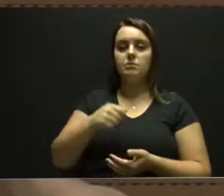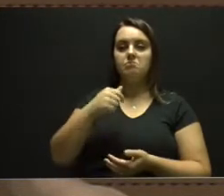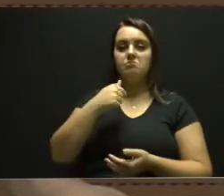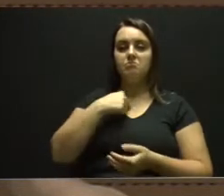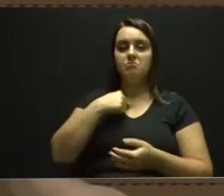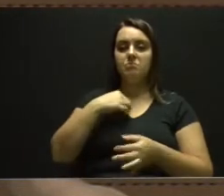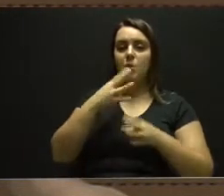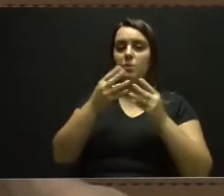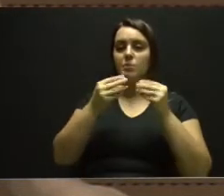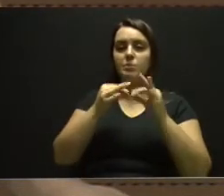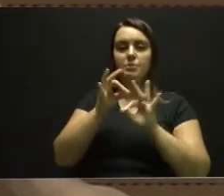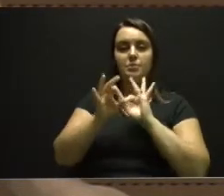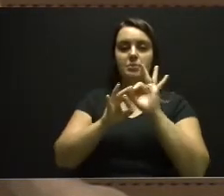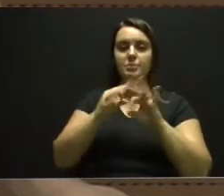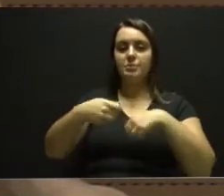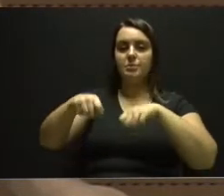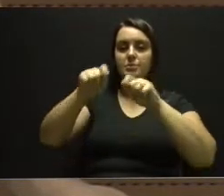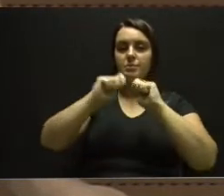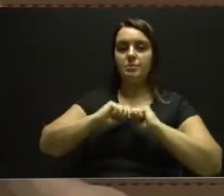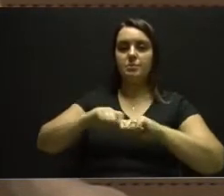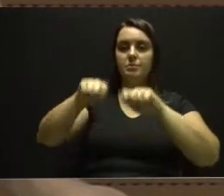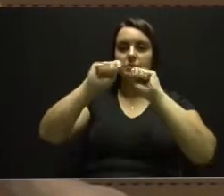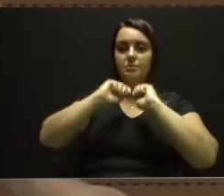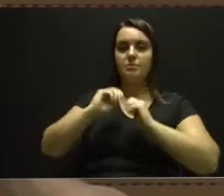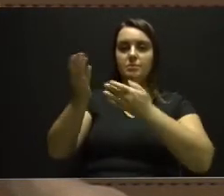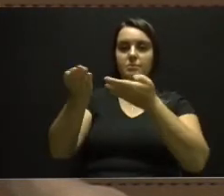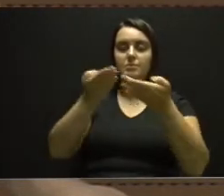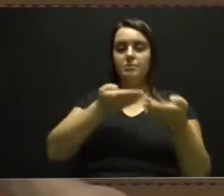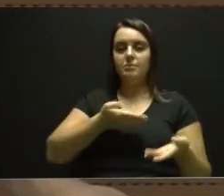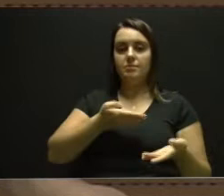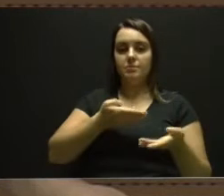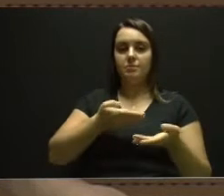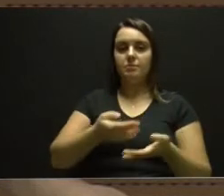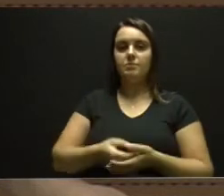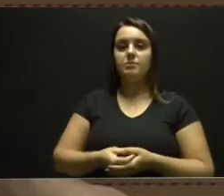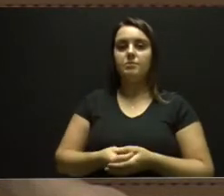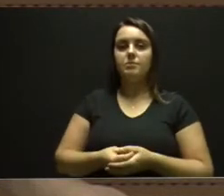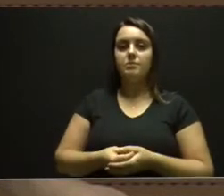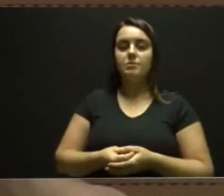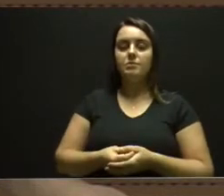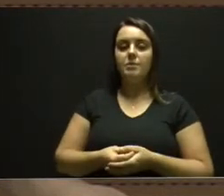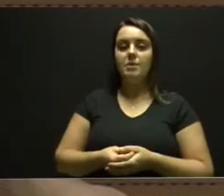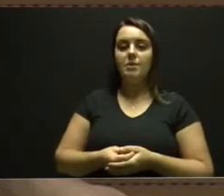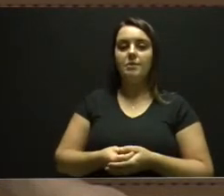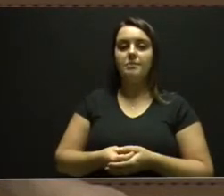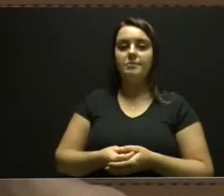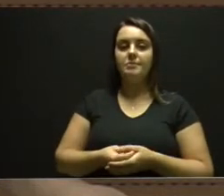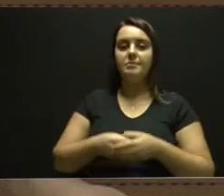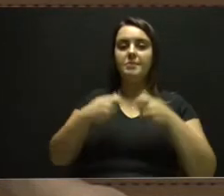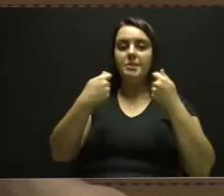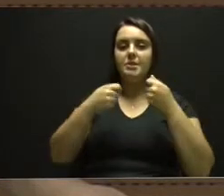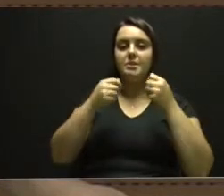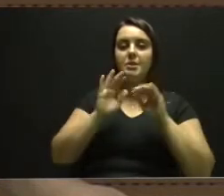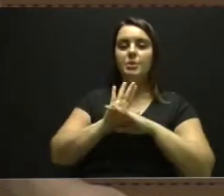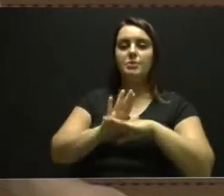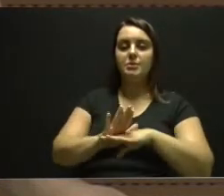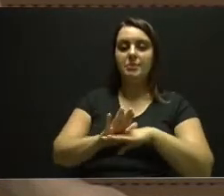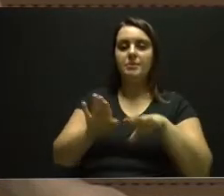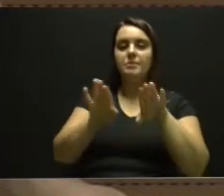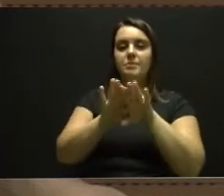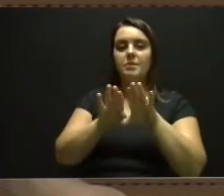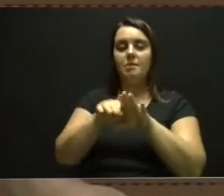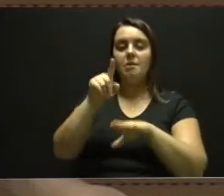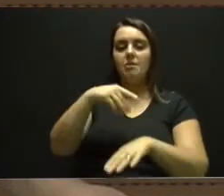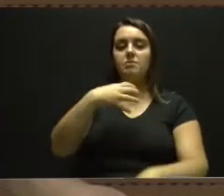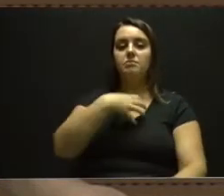presenteada eu falei eu acho que está na hora de começar a presentear alguém também porque tá ficando já feio mas não acho que é uma forma de